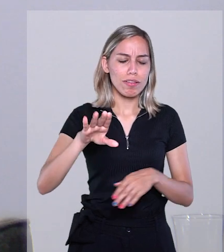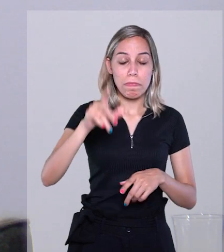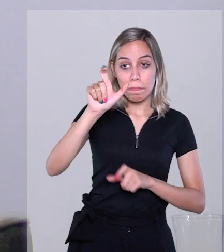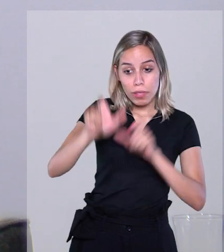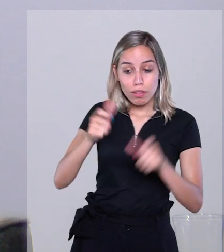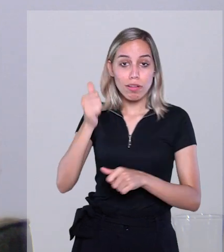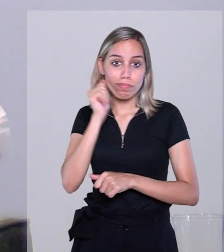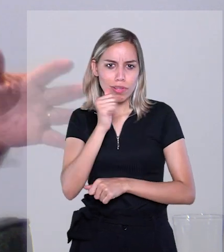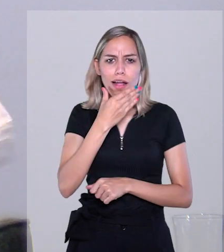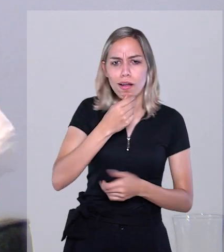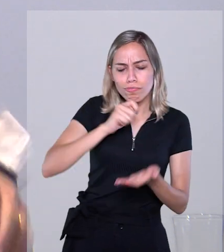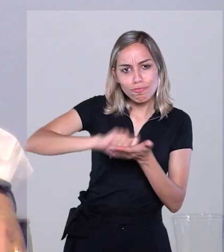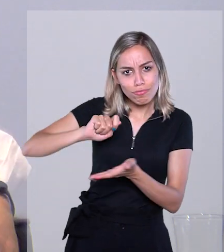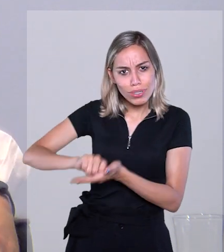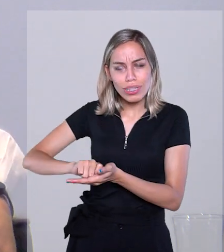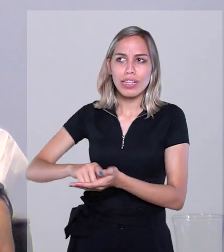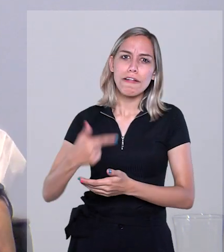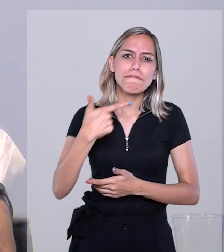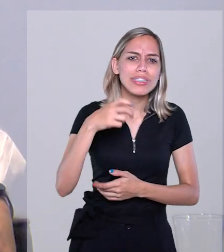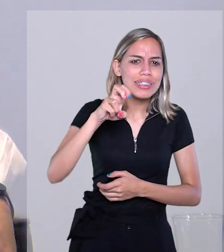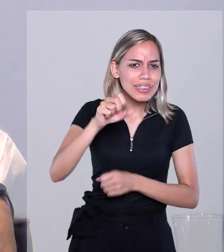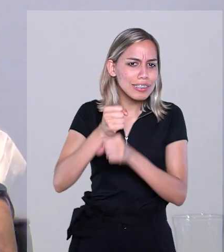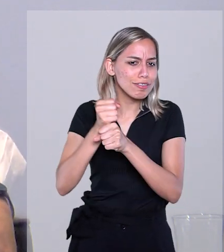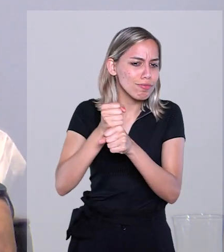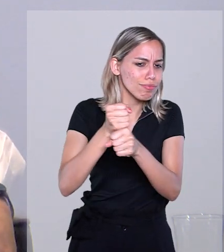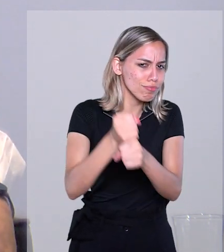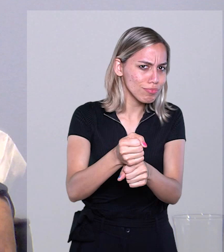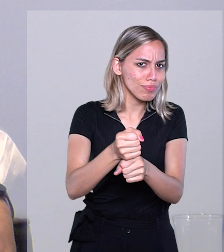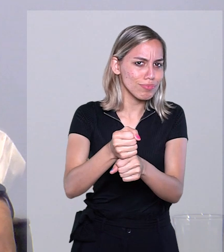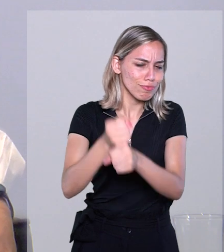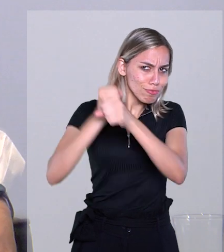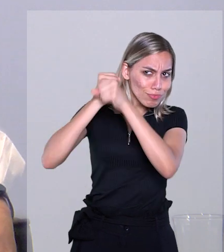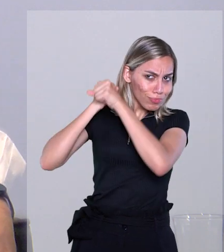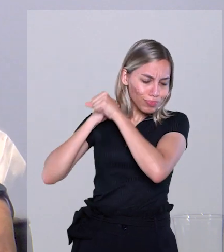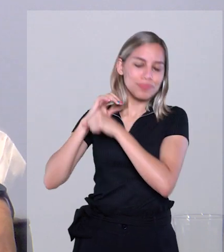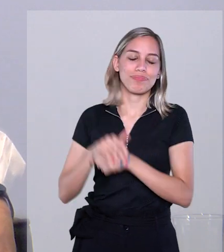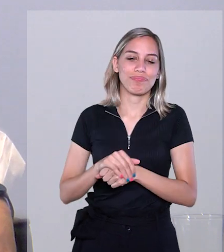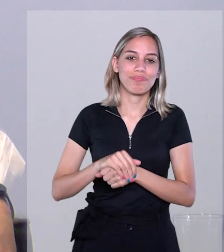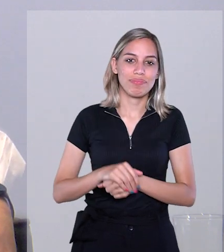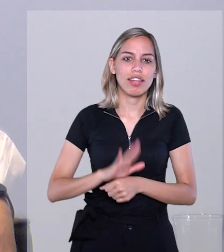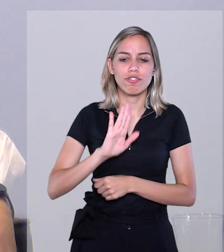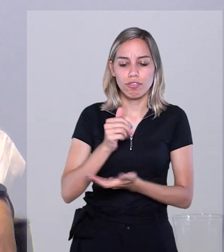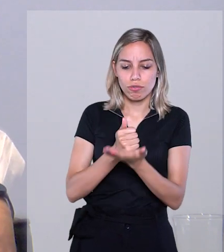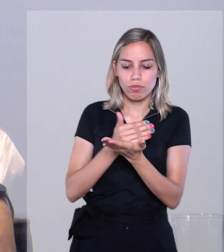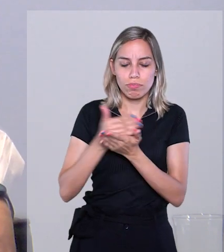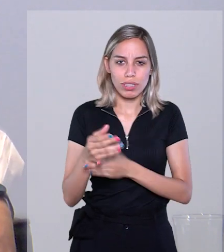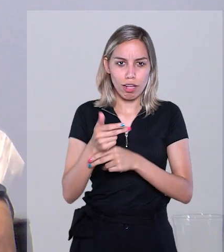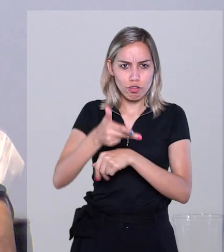escritoras gravados ao longo desses 25, 26 anos aí que eu comecei a gravar o projeto.